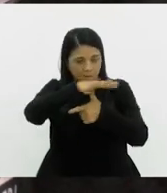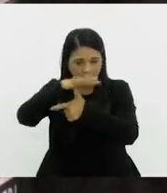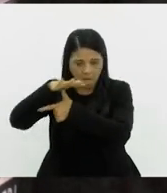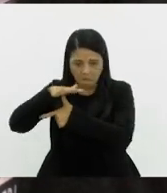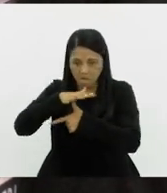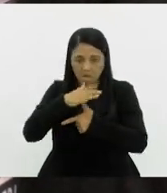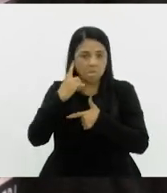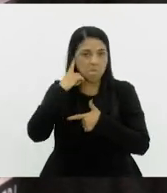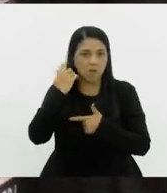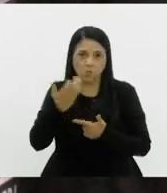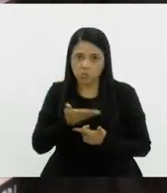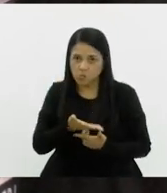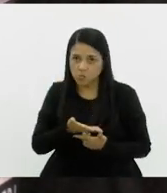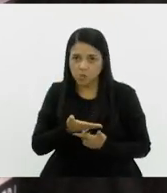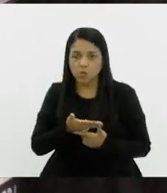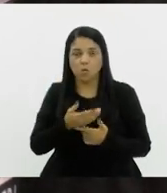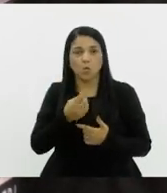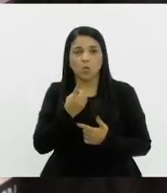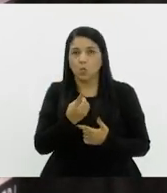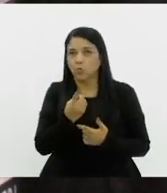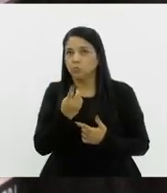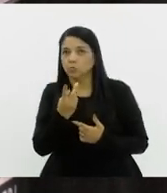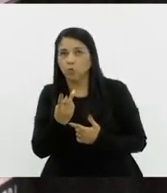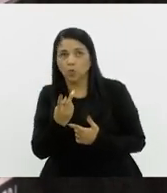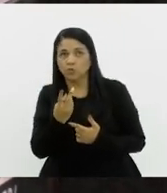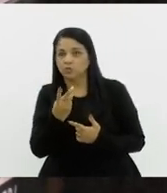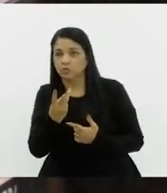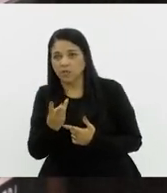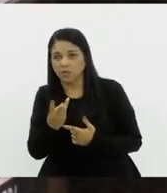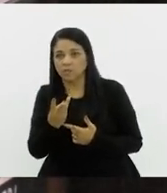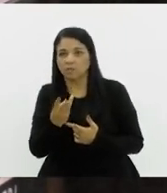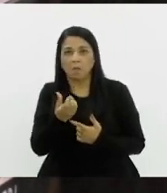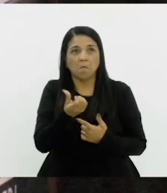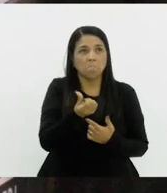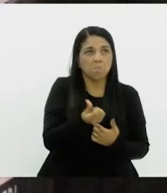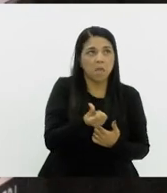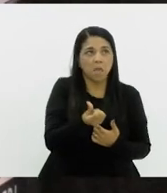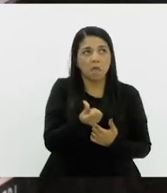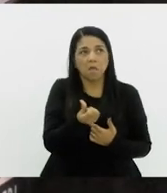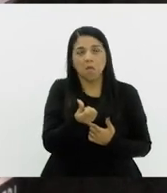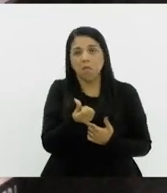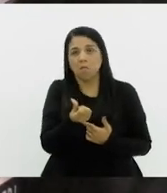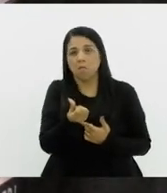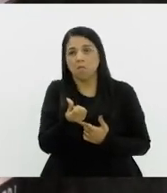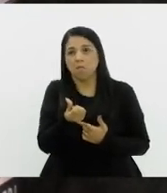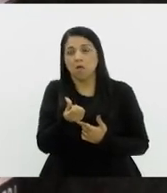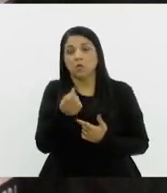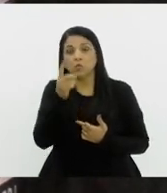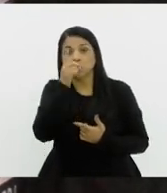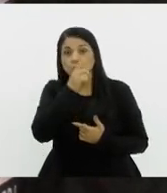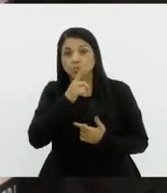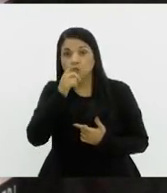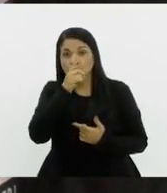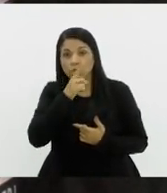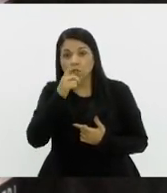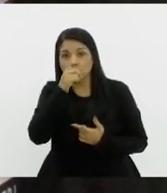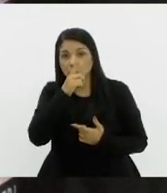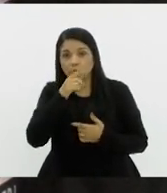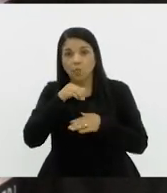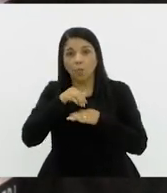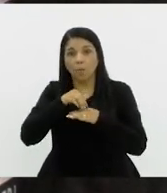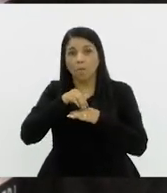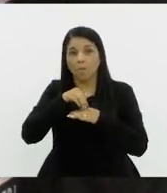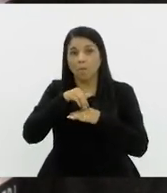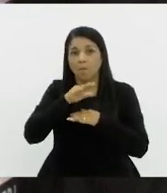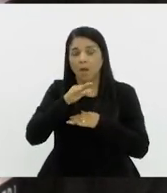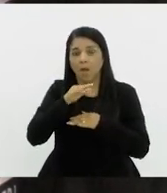E não é só um, dois, três, não estamos falando de meia dúzia ou de uma dúzia. em alguns domingos, são mais de uma